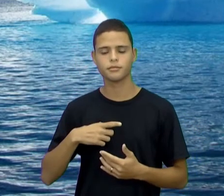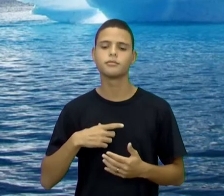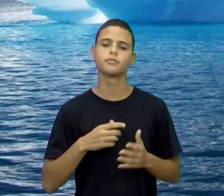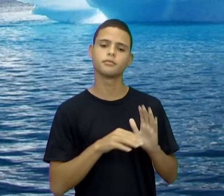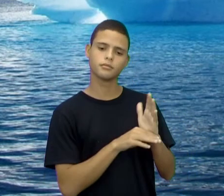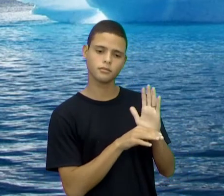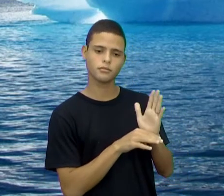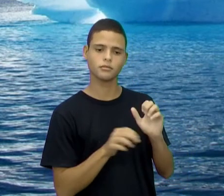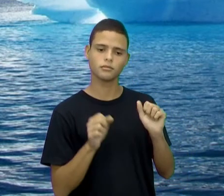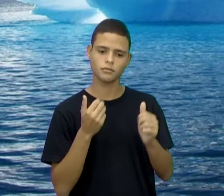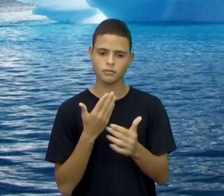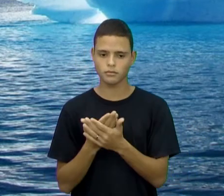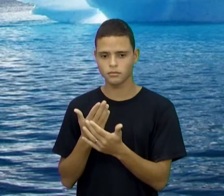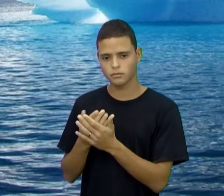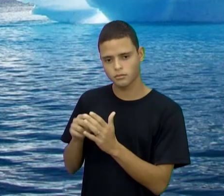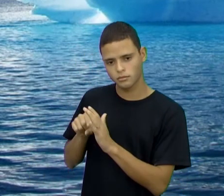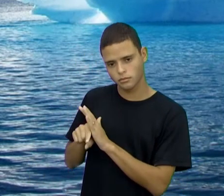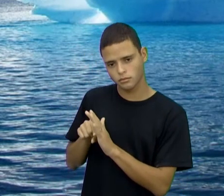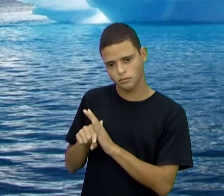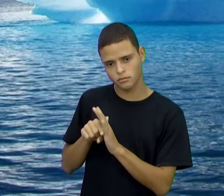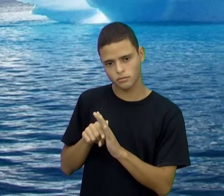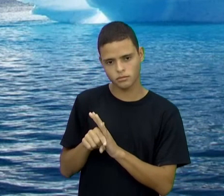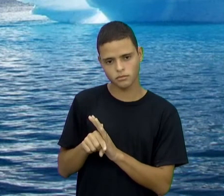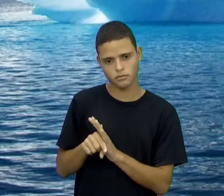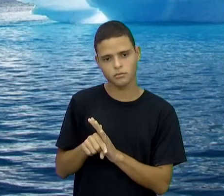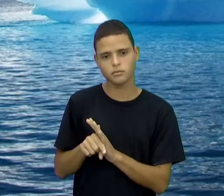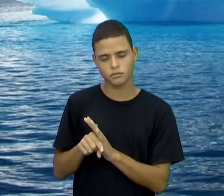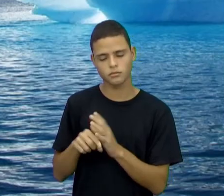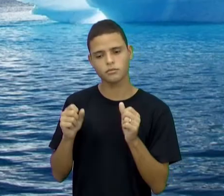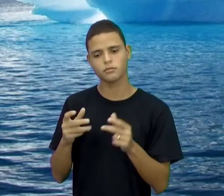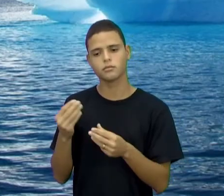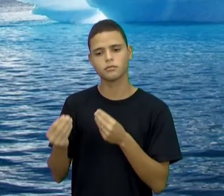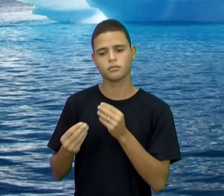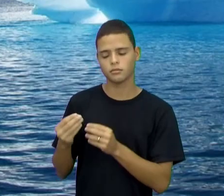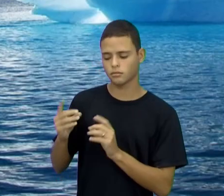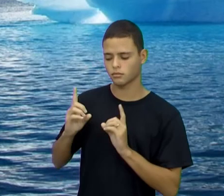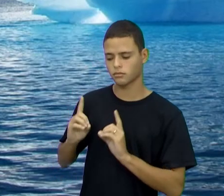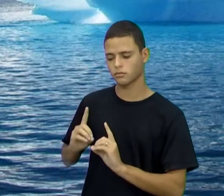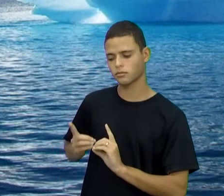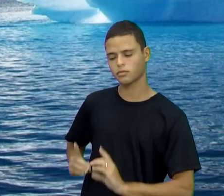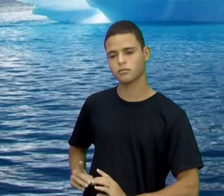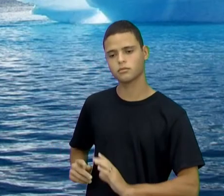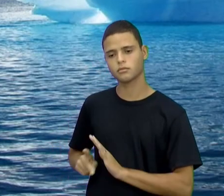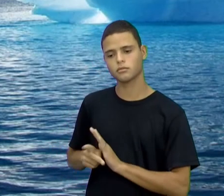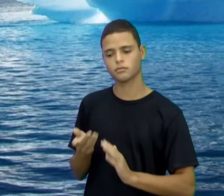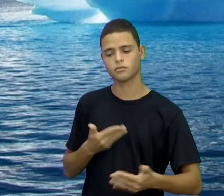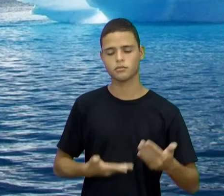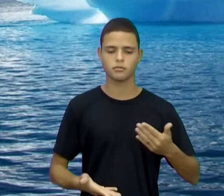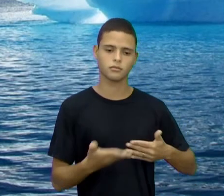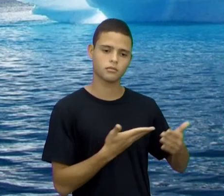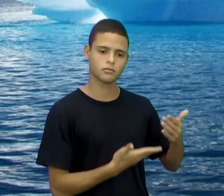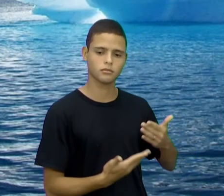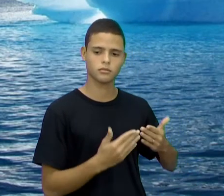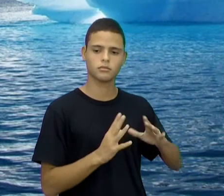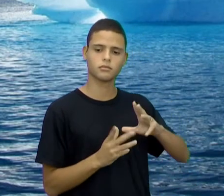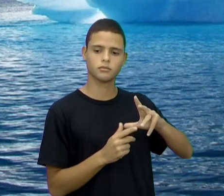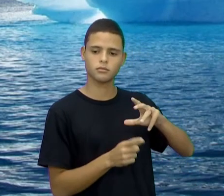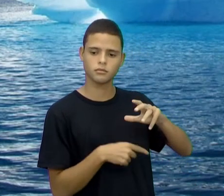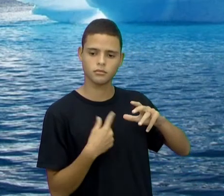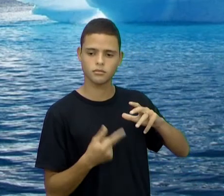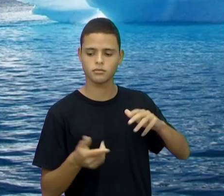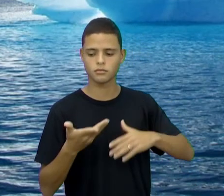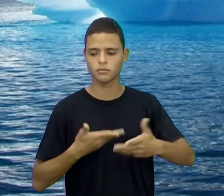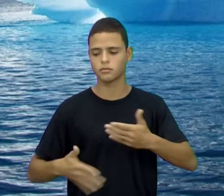estudos da atmosfera, geosfera e hidrosfera, né, da dinâmica da Terra e interação, né, entre